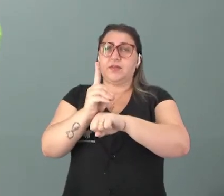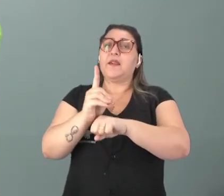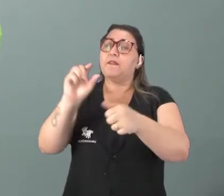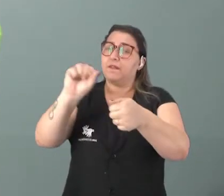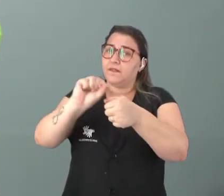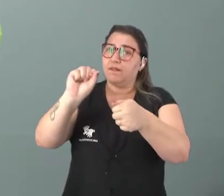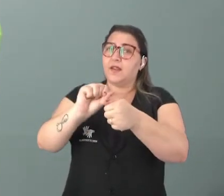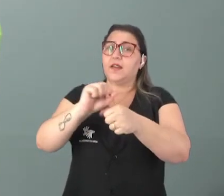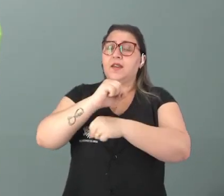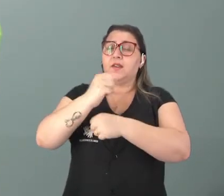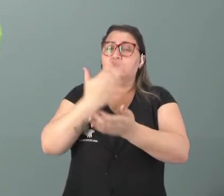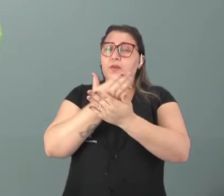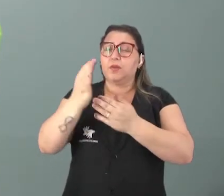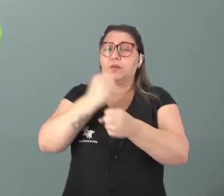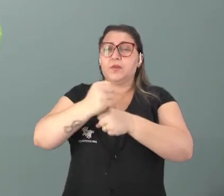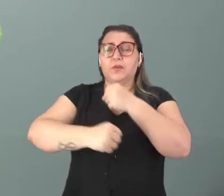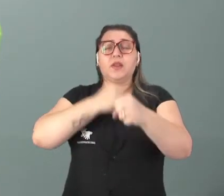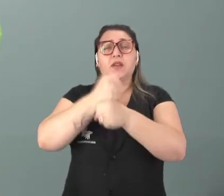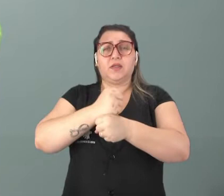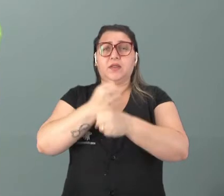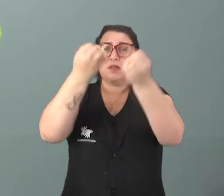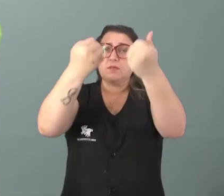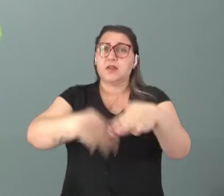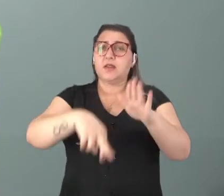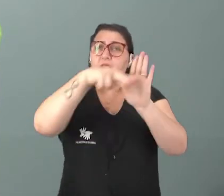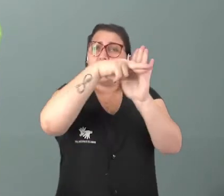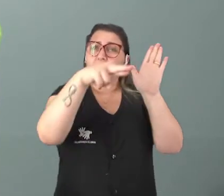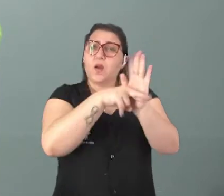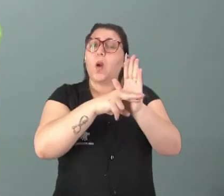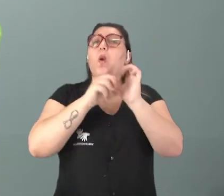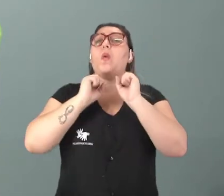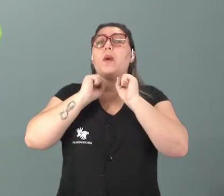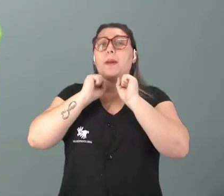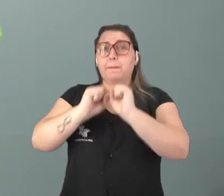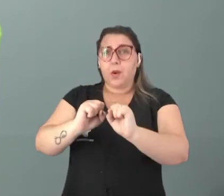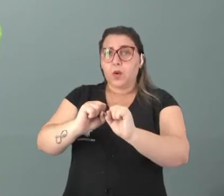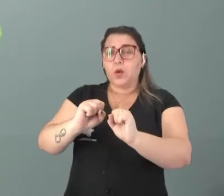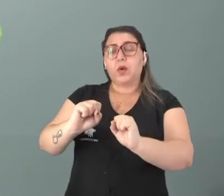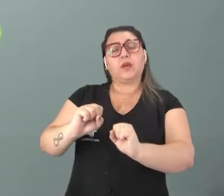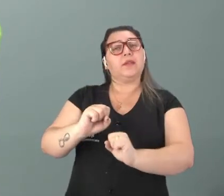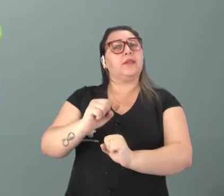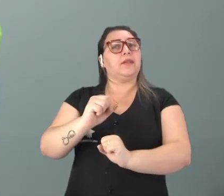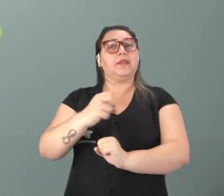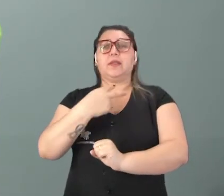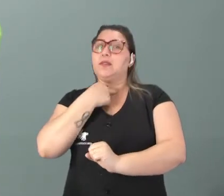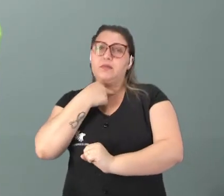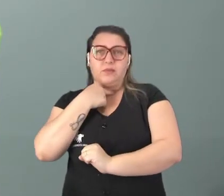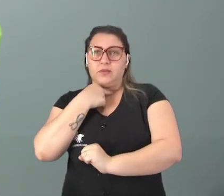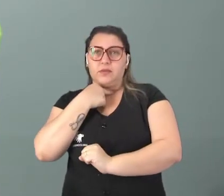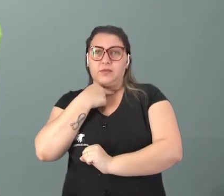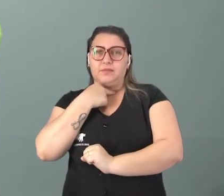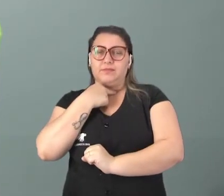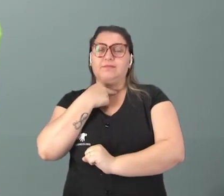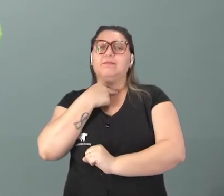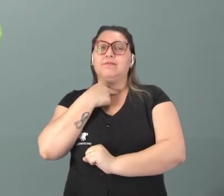tem dizendo as regras, basicamente o que pode e o que não pode, certo?